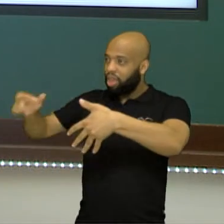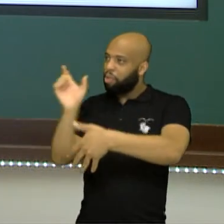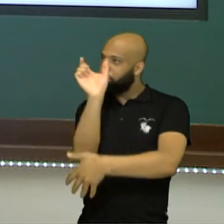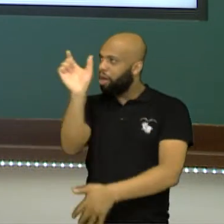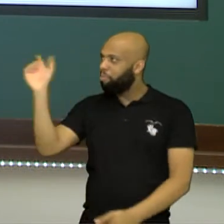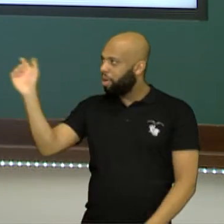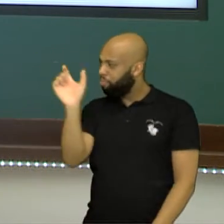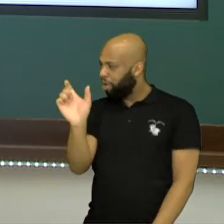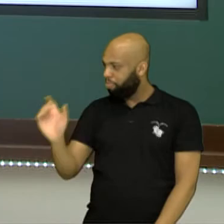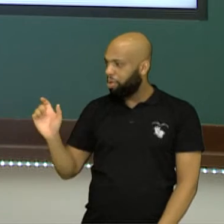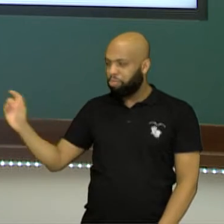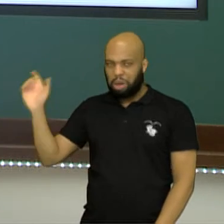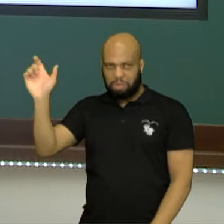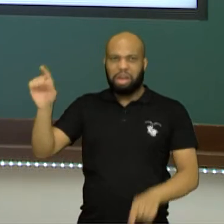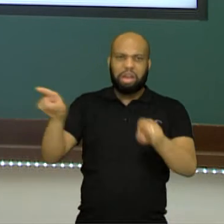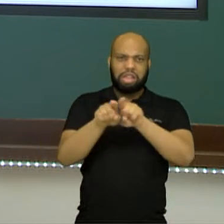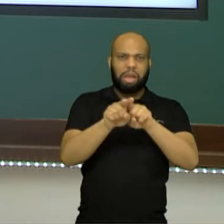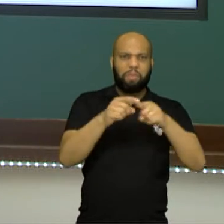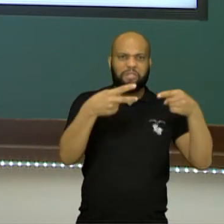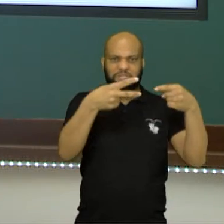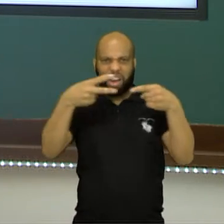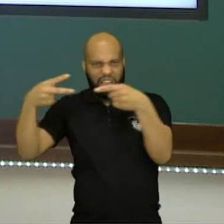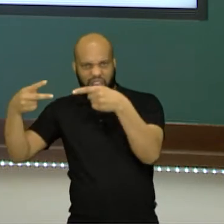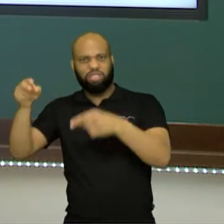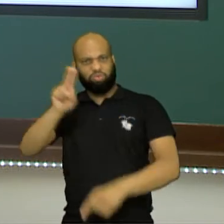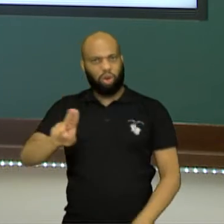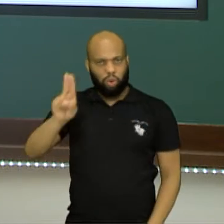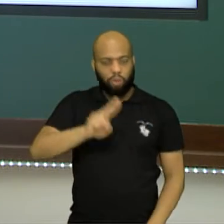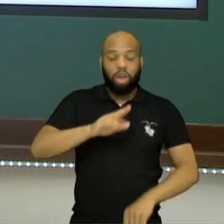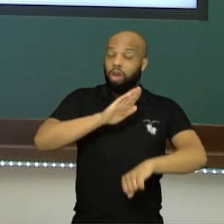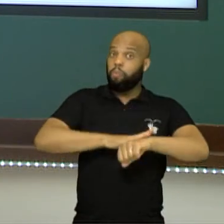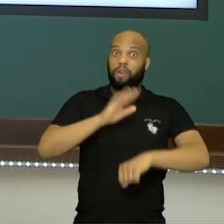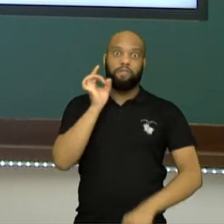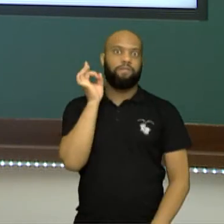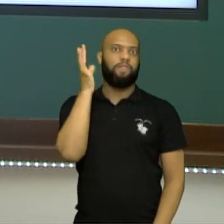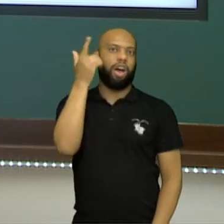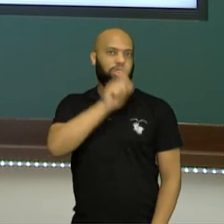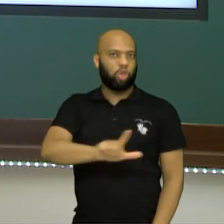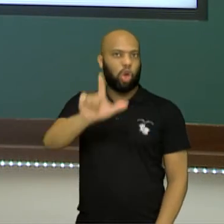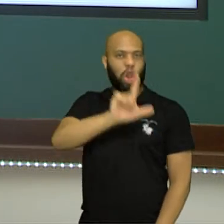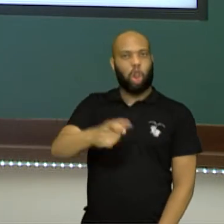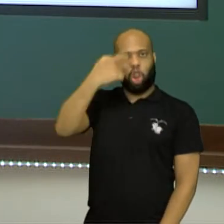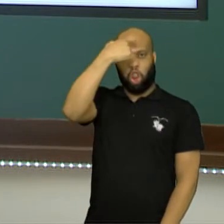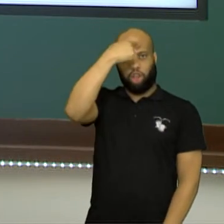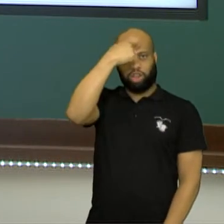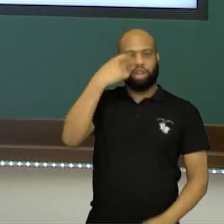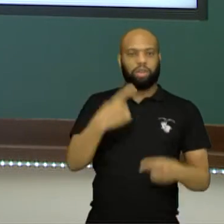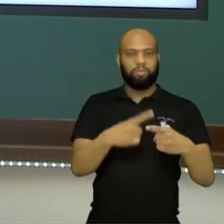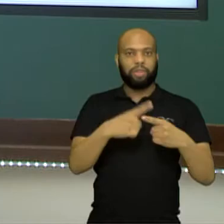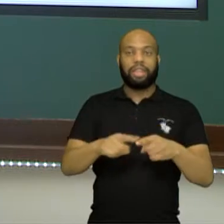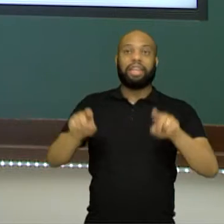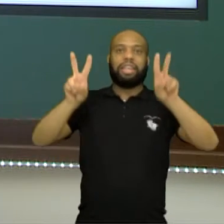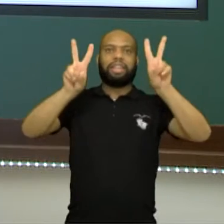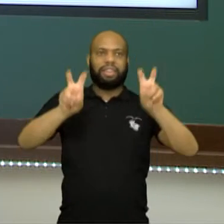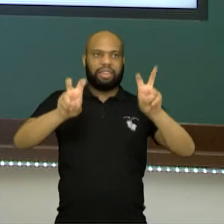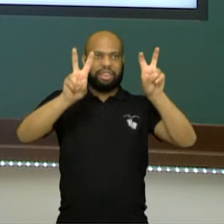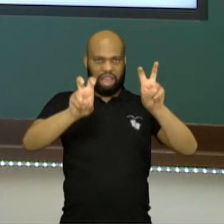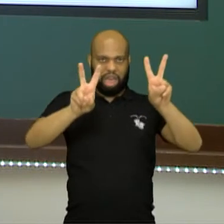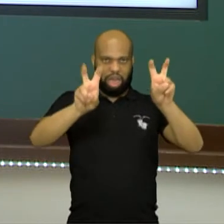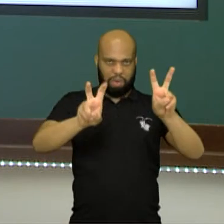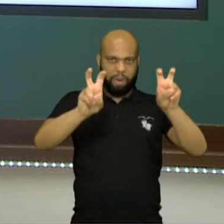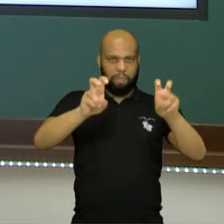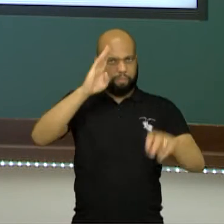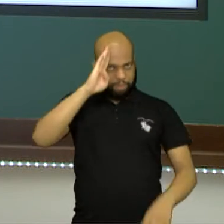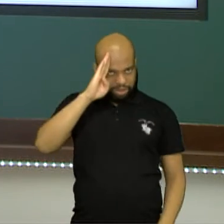palavras, ícones, flechas, a fim de tornar a visualização mais lógica. Então, o assunto inicial está aí na sua folha,